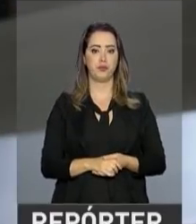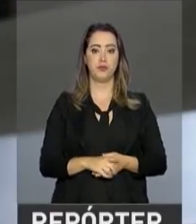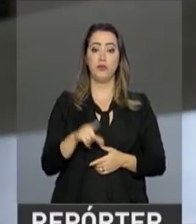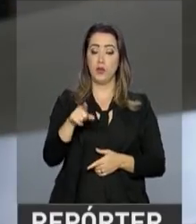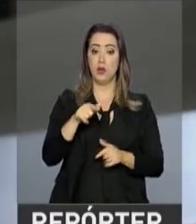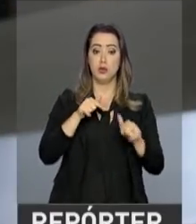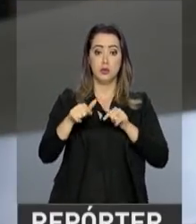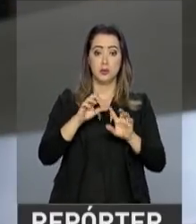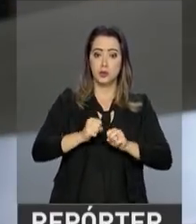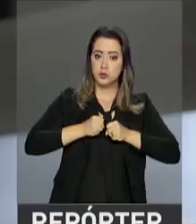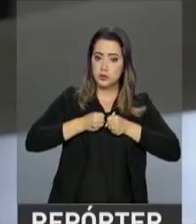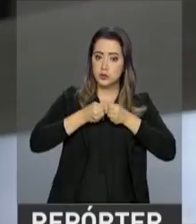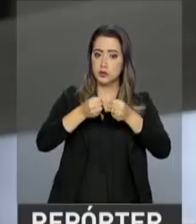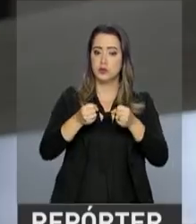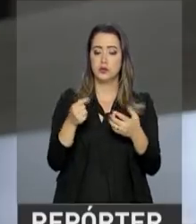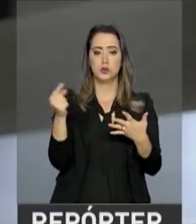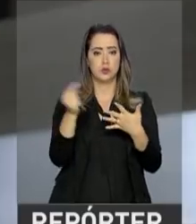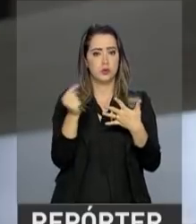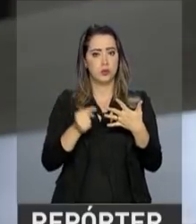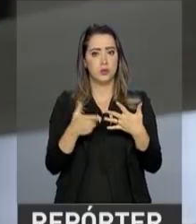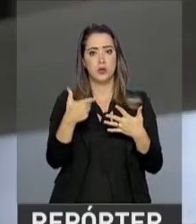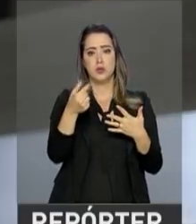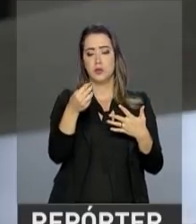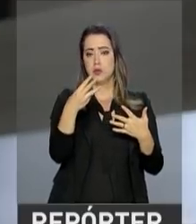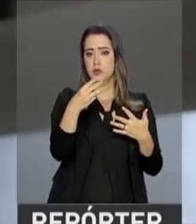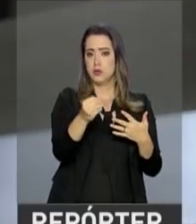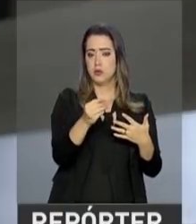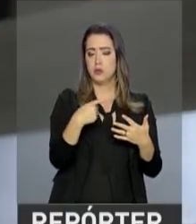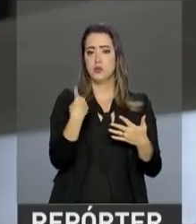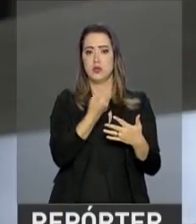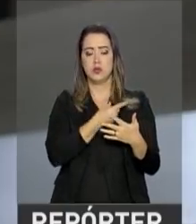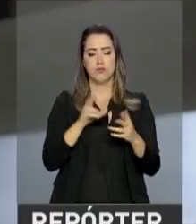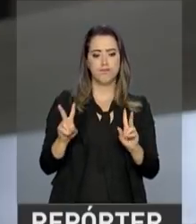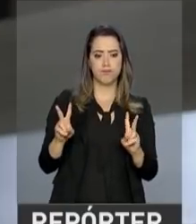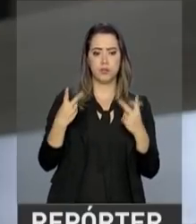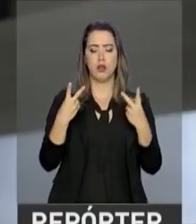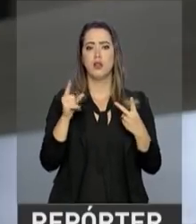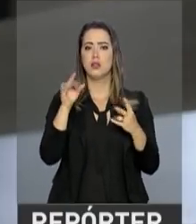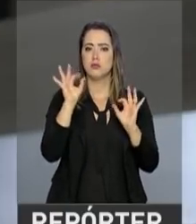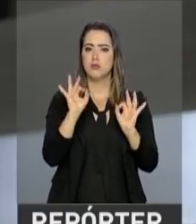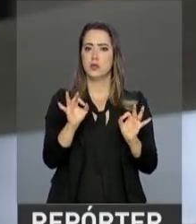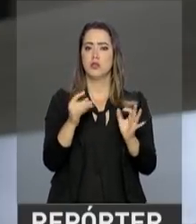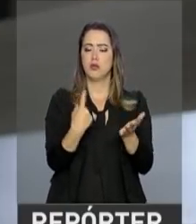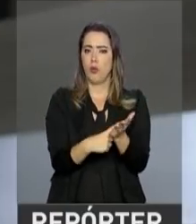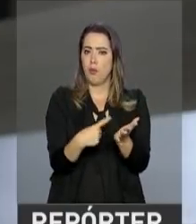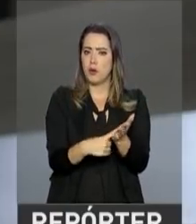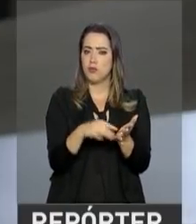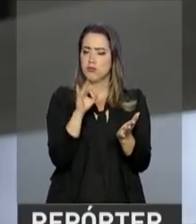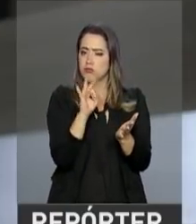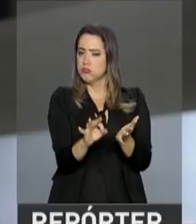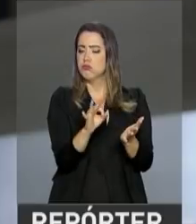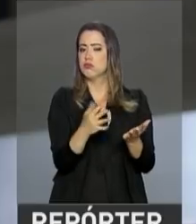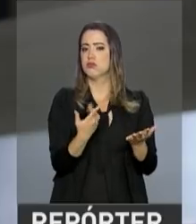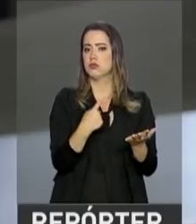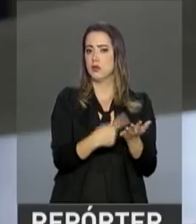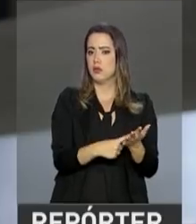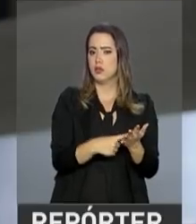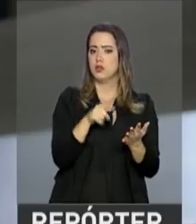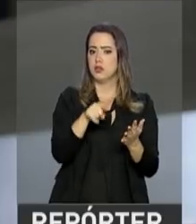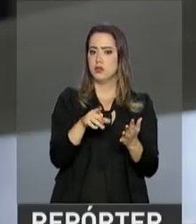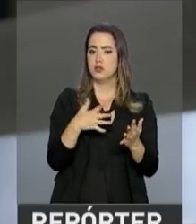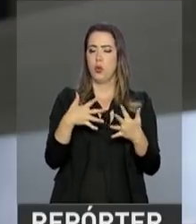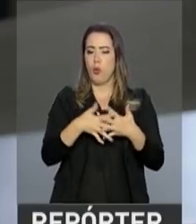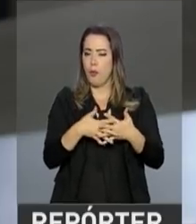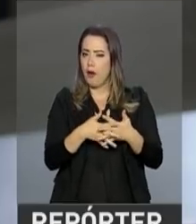brasileiro da agenda 2030 como disse né a partir do momento que a gente enxerga muito claramente na agenda nessa agenda como eu disse é tão